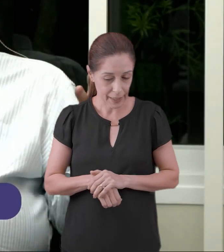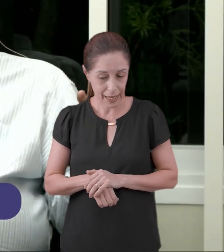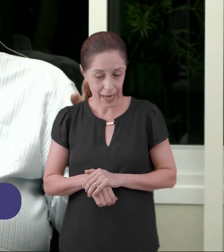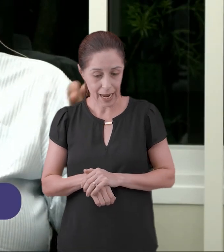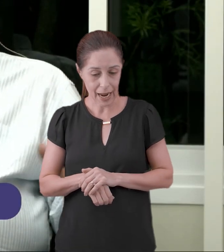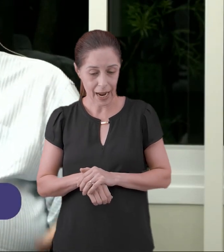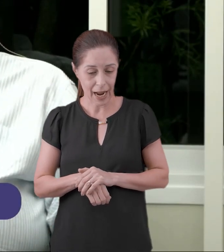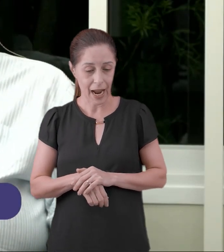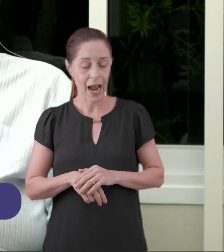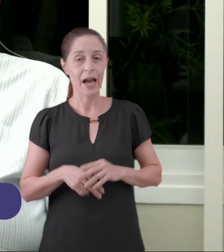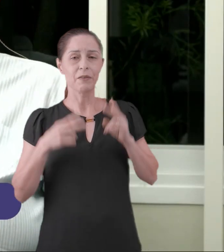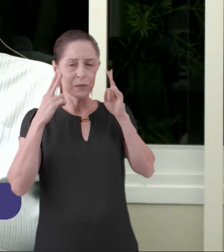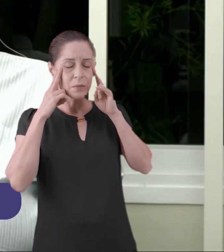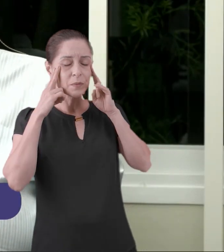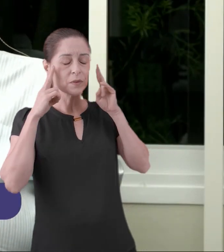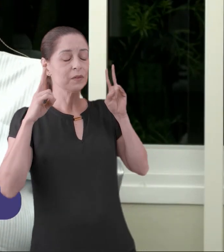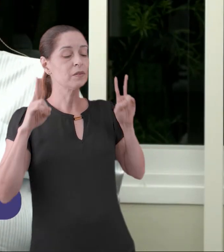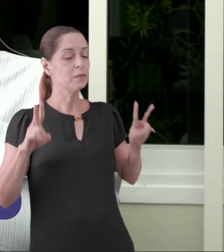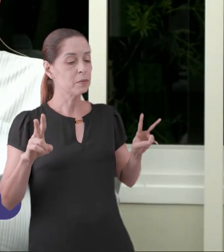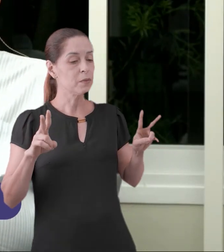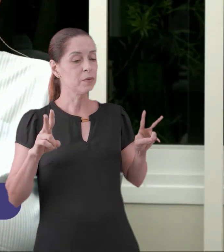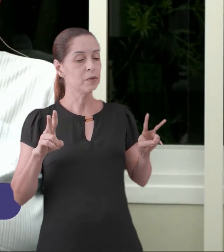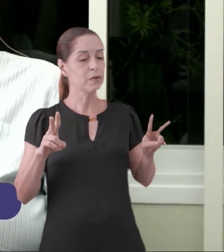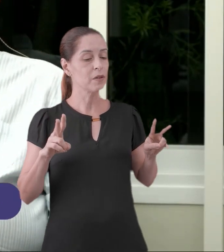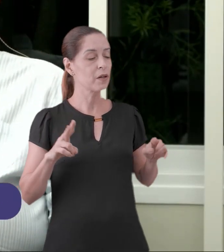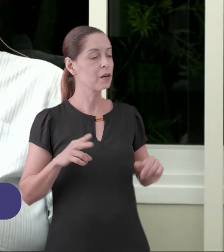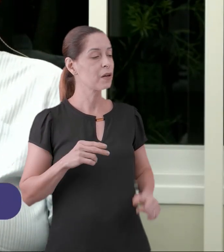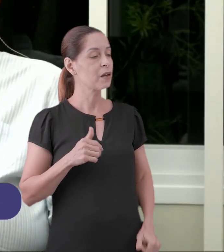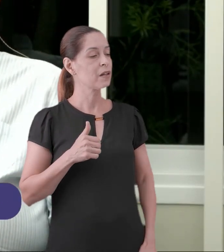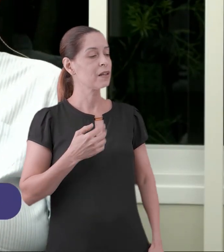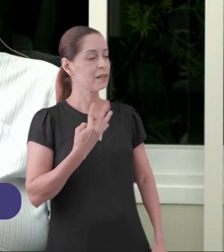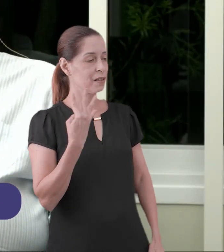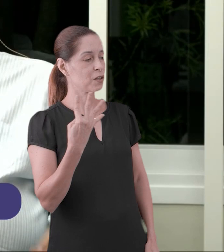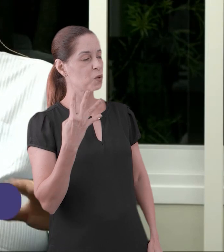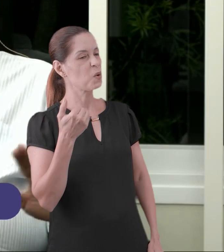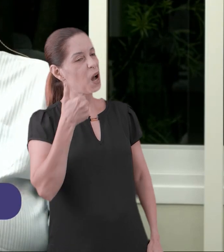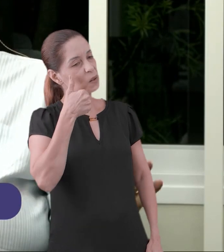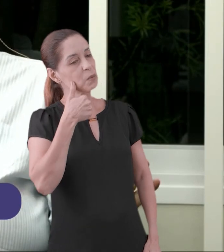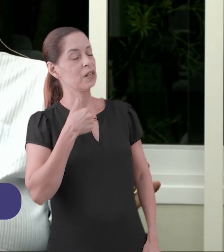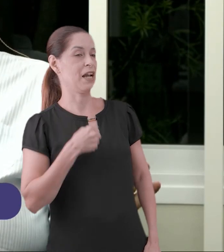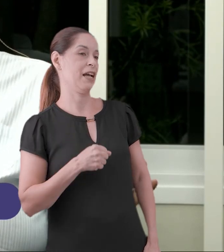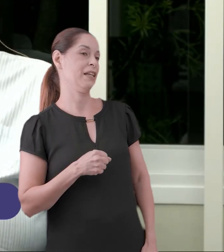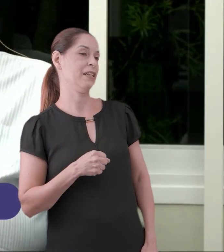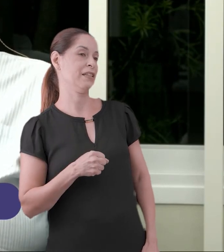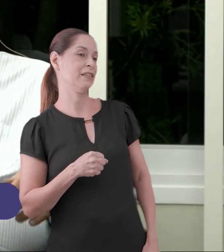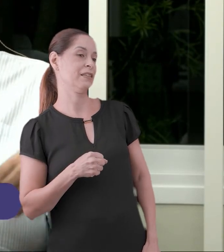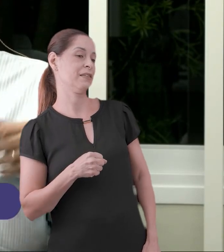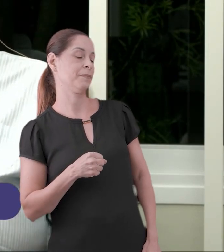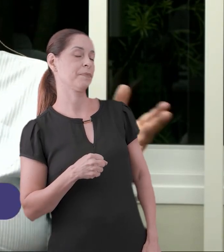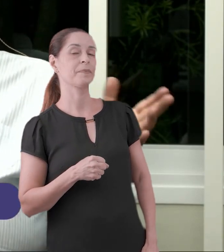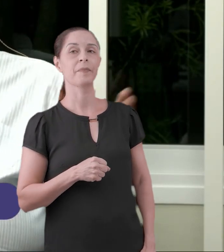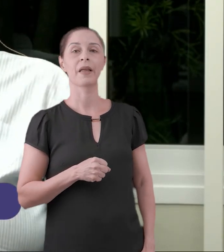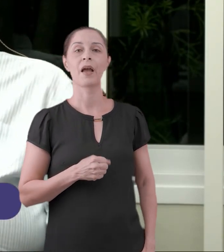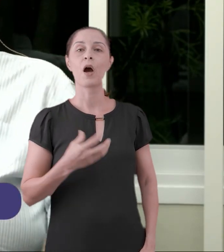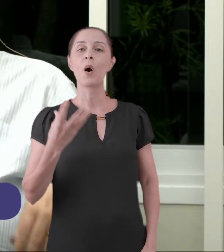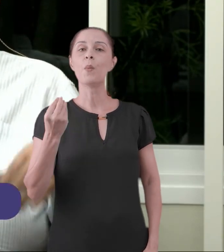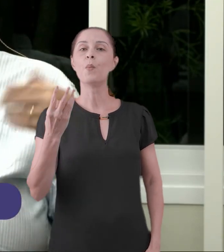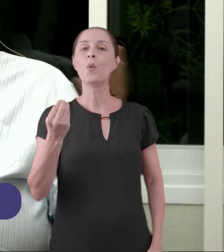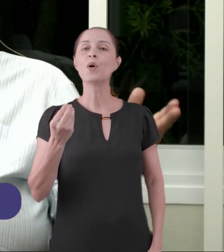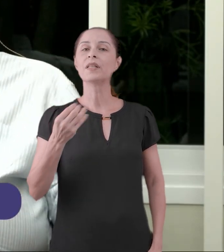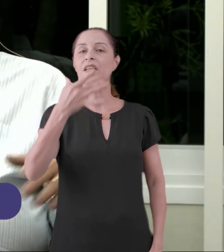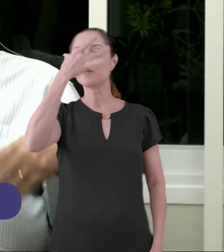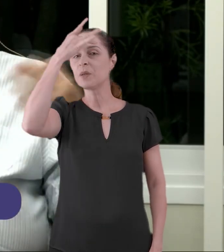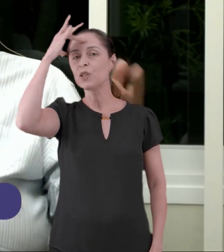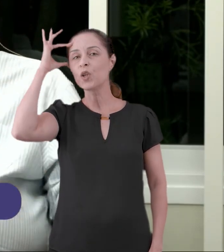a favor dessas irmãs, né? Porque tem muita gente que só sabe fazer live. é live social, é